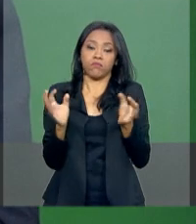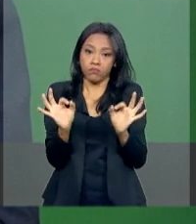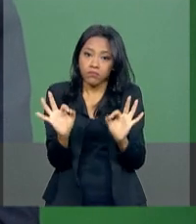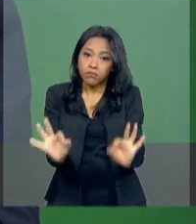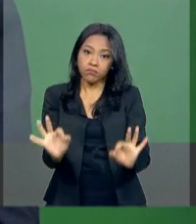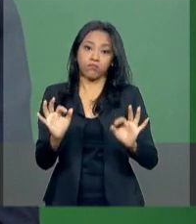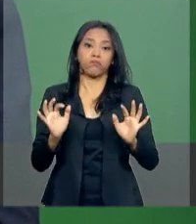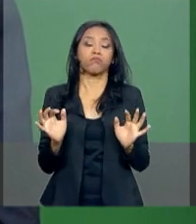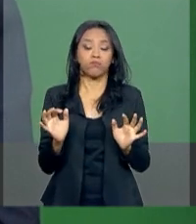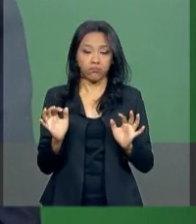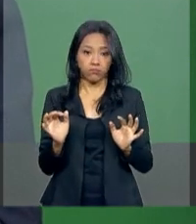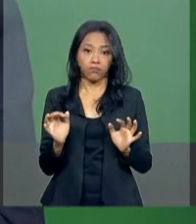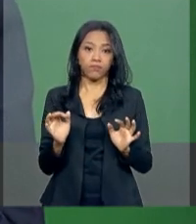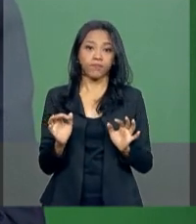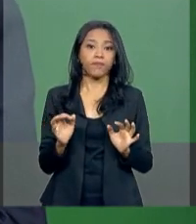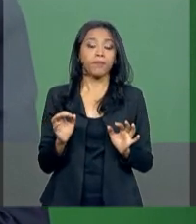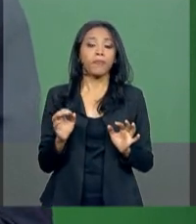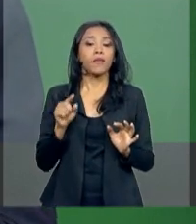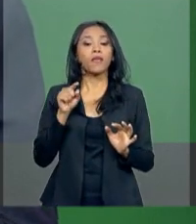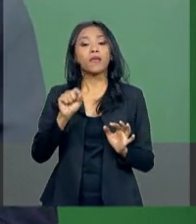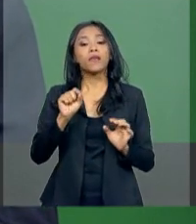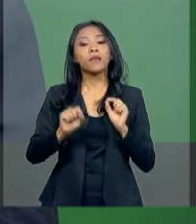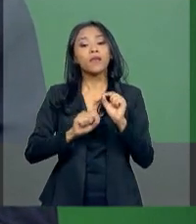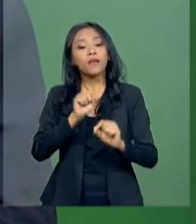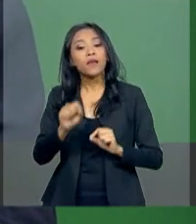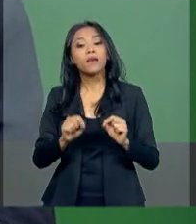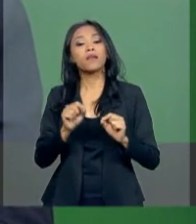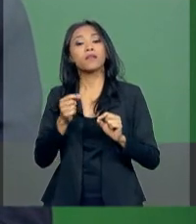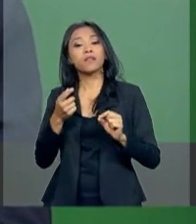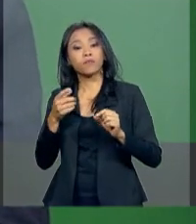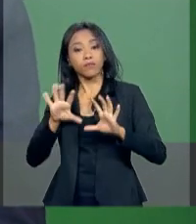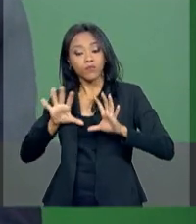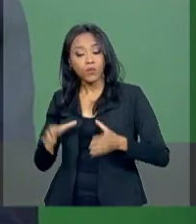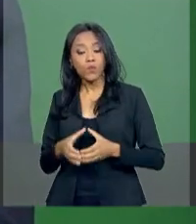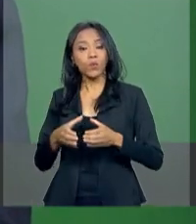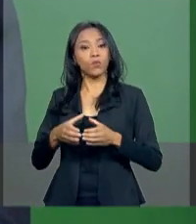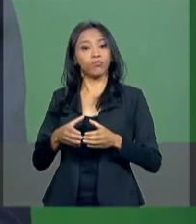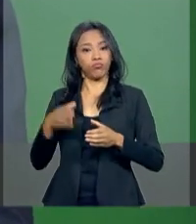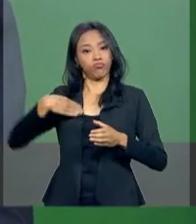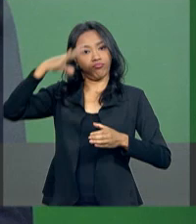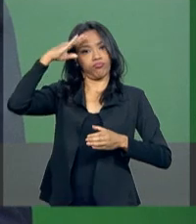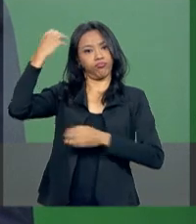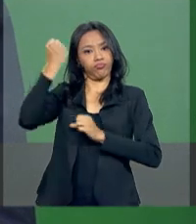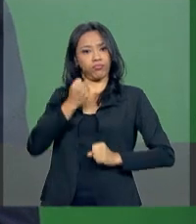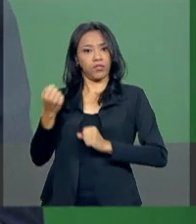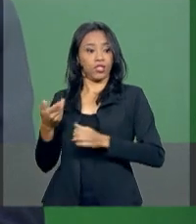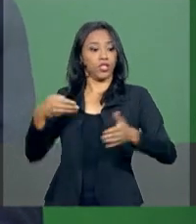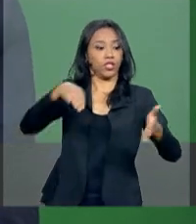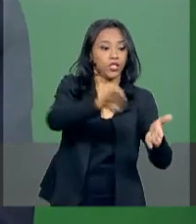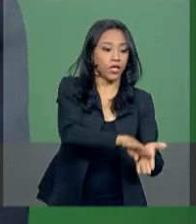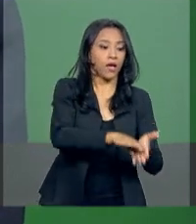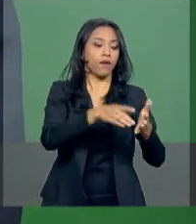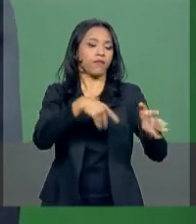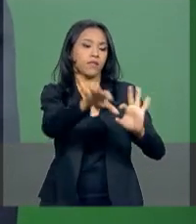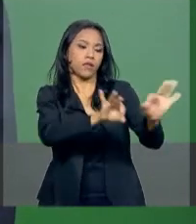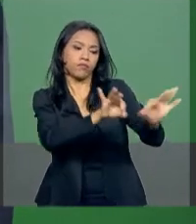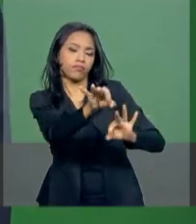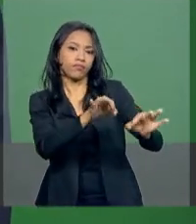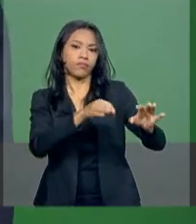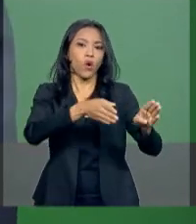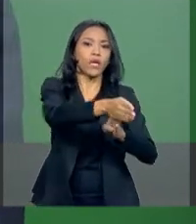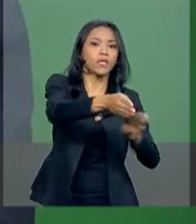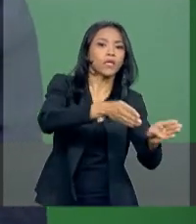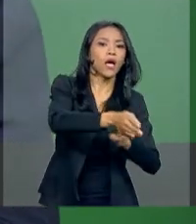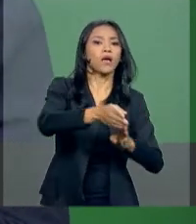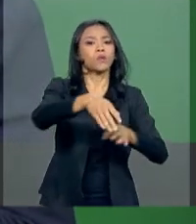uma super uma ampliação da chegada em roraima isso precisa ser disciplinado direcionado mais